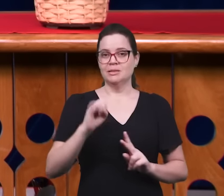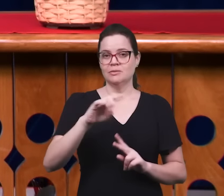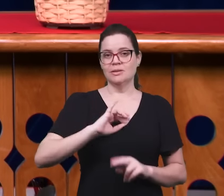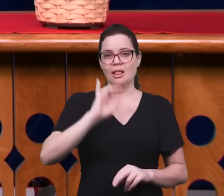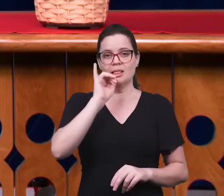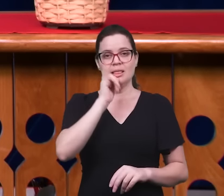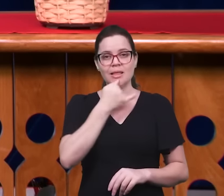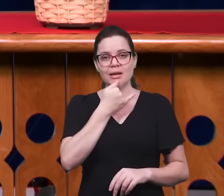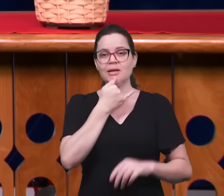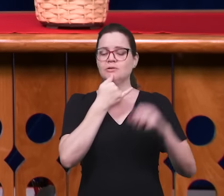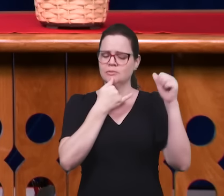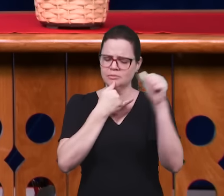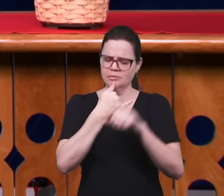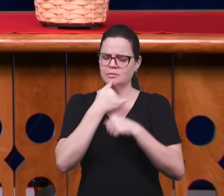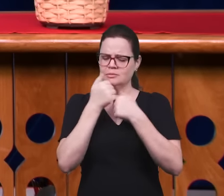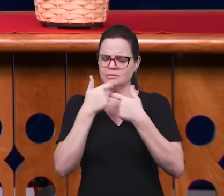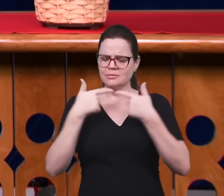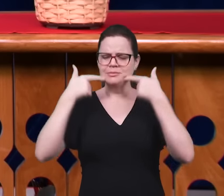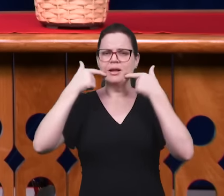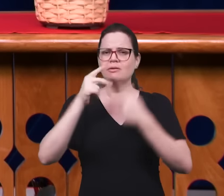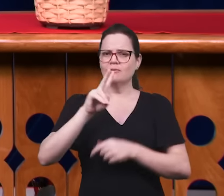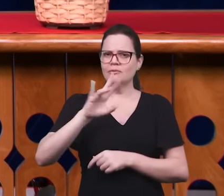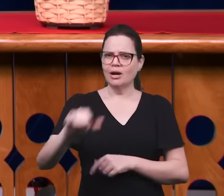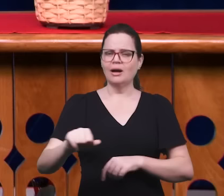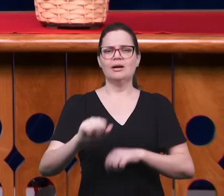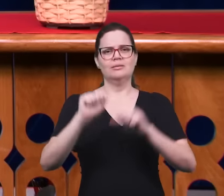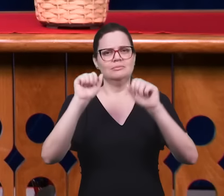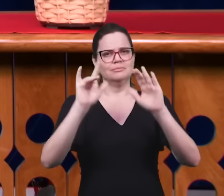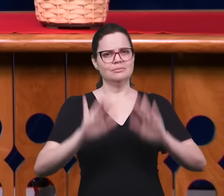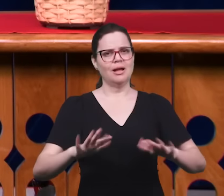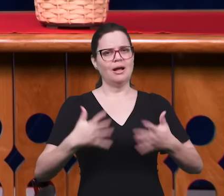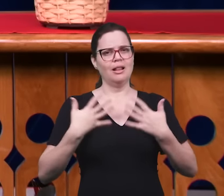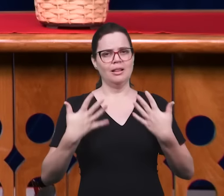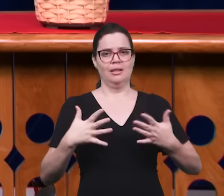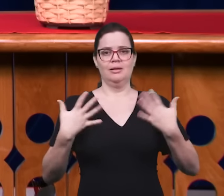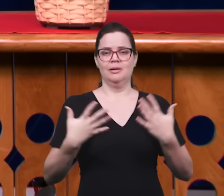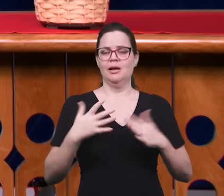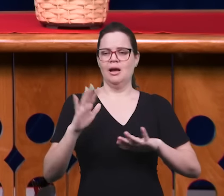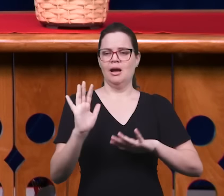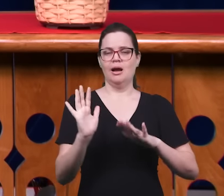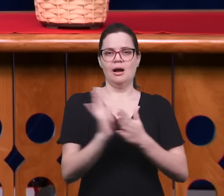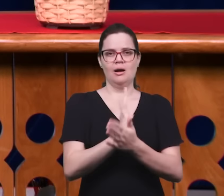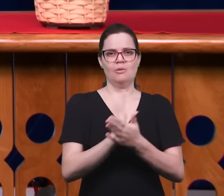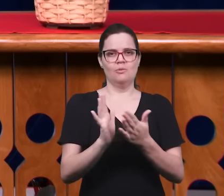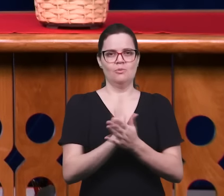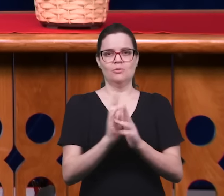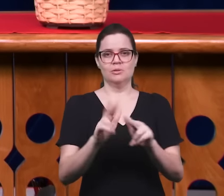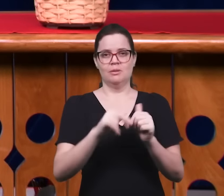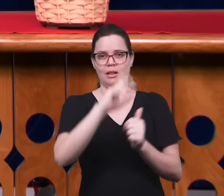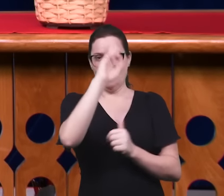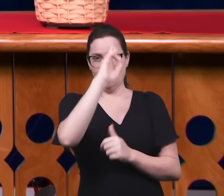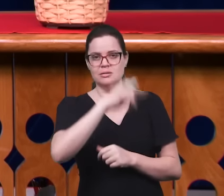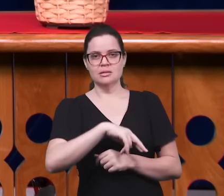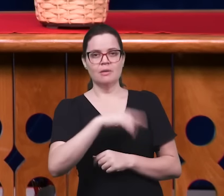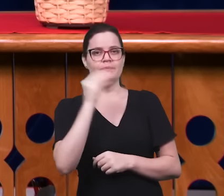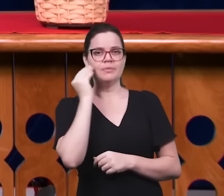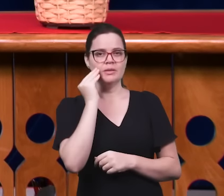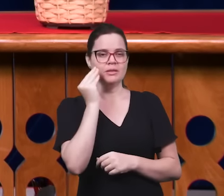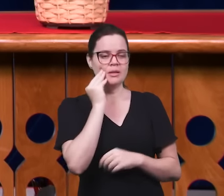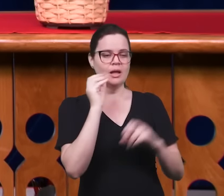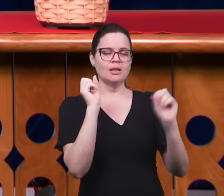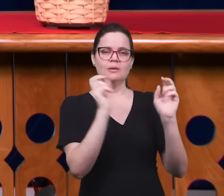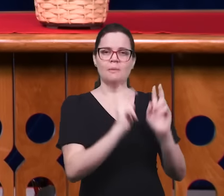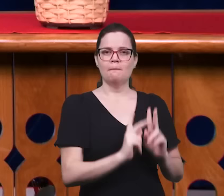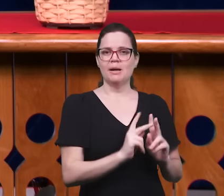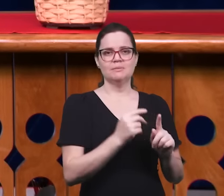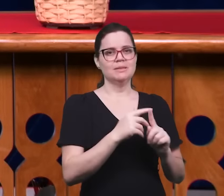o nosso renovo. E por mais que alguns, pela razão, querem trazer descanso ou paz para